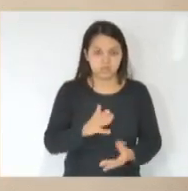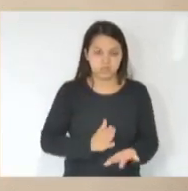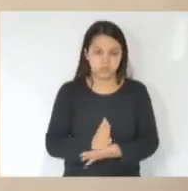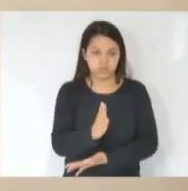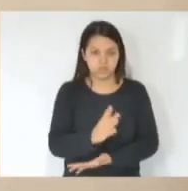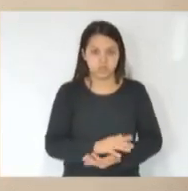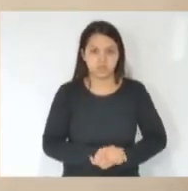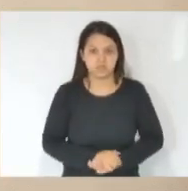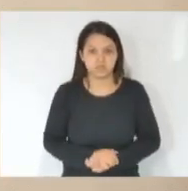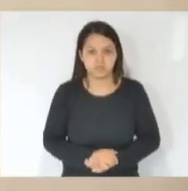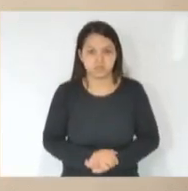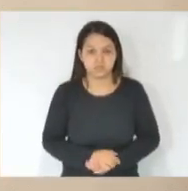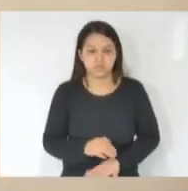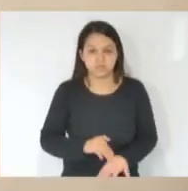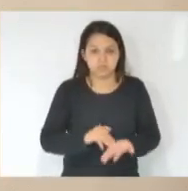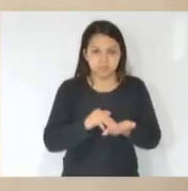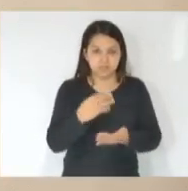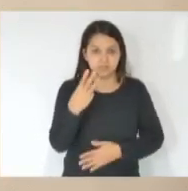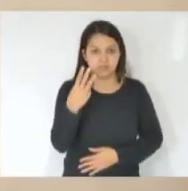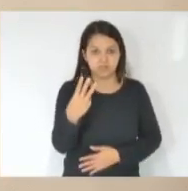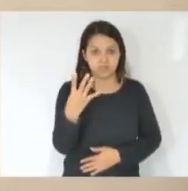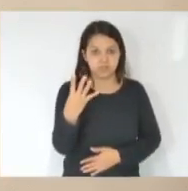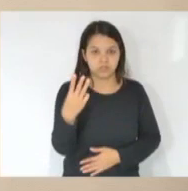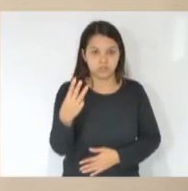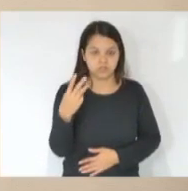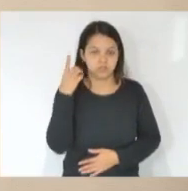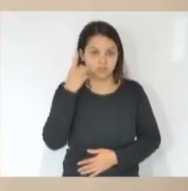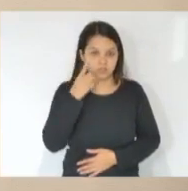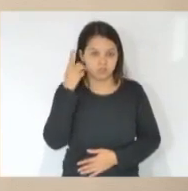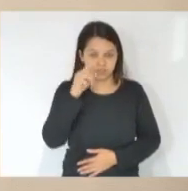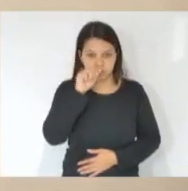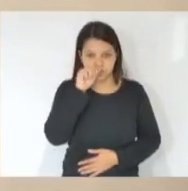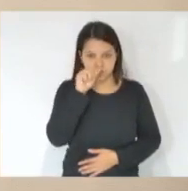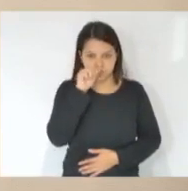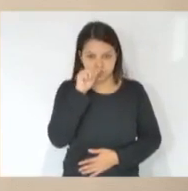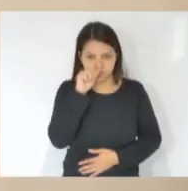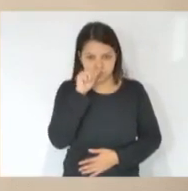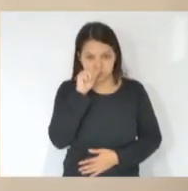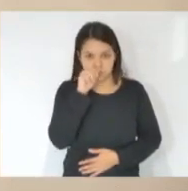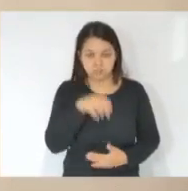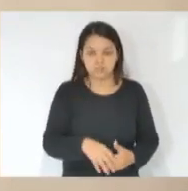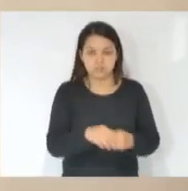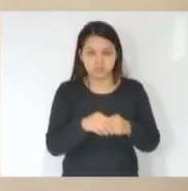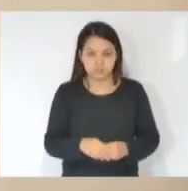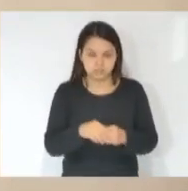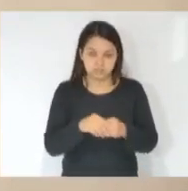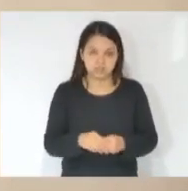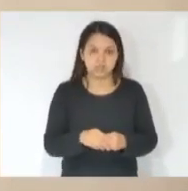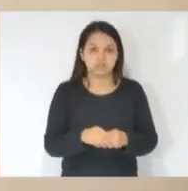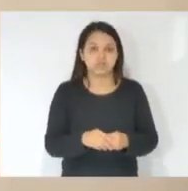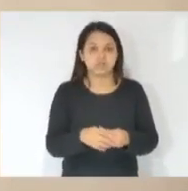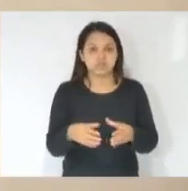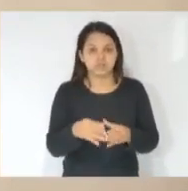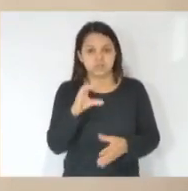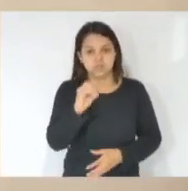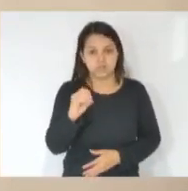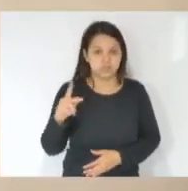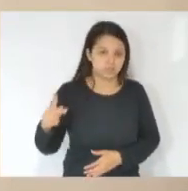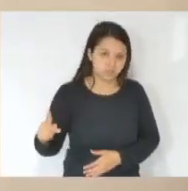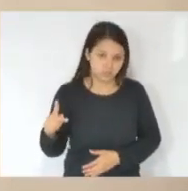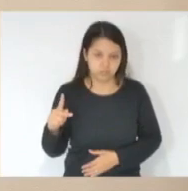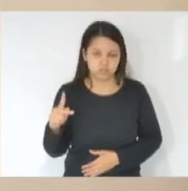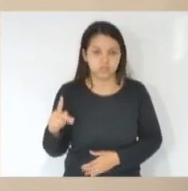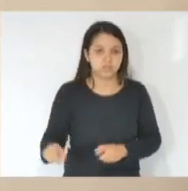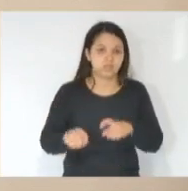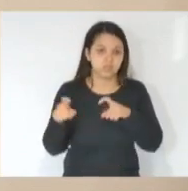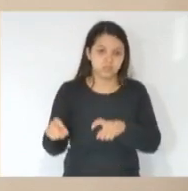aprovado. Moção 343, de autoria do deputado João Amin, cumprimentando a Cooperativa de Produção Agroindustrial pela